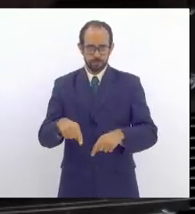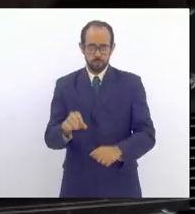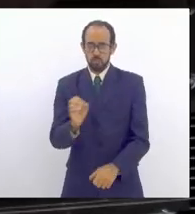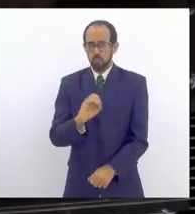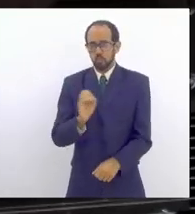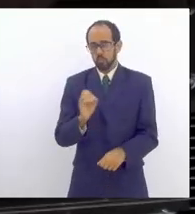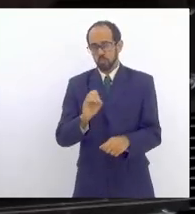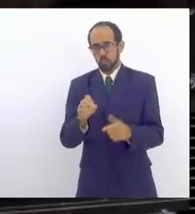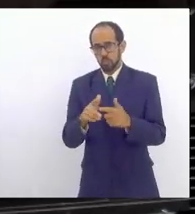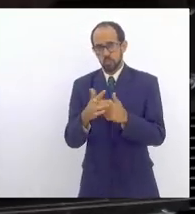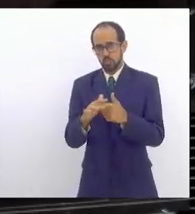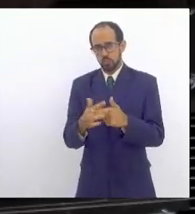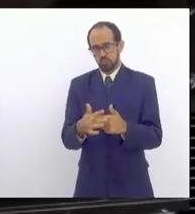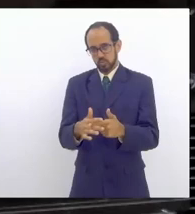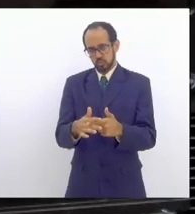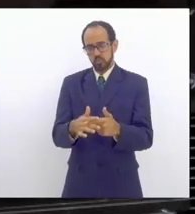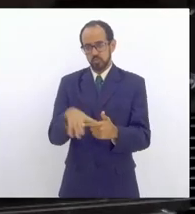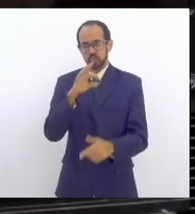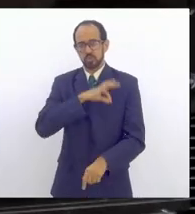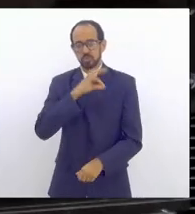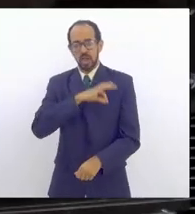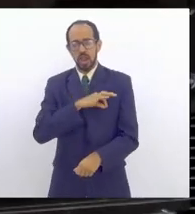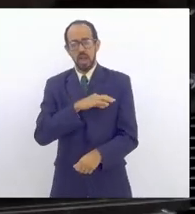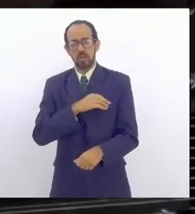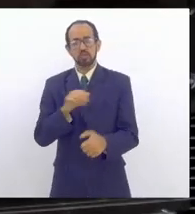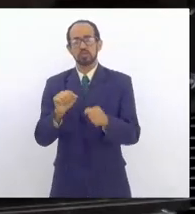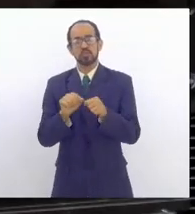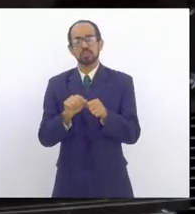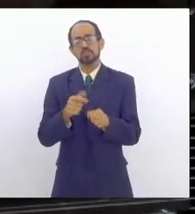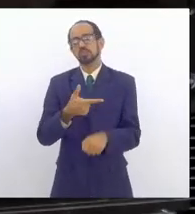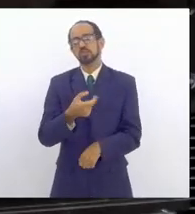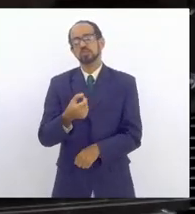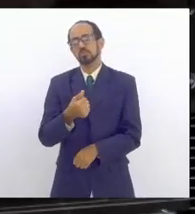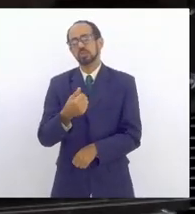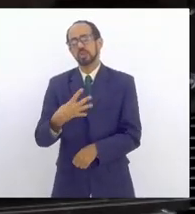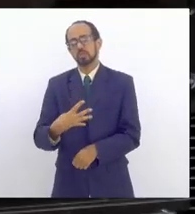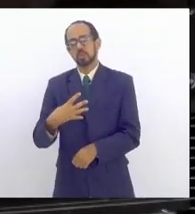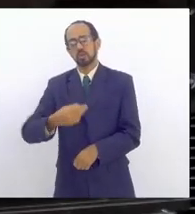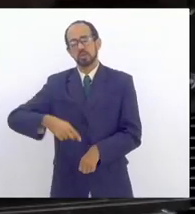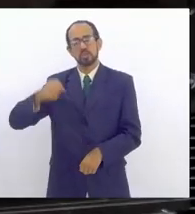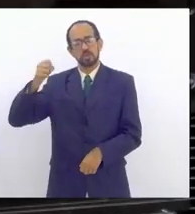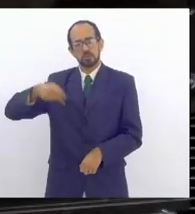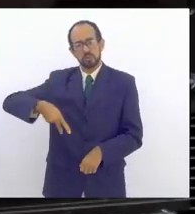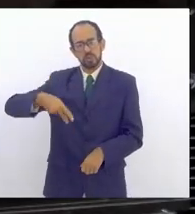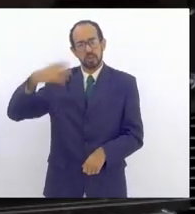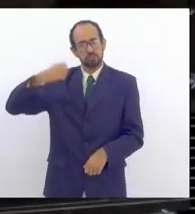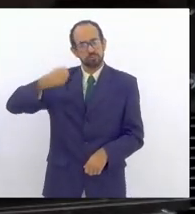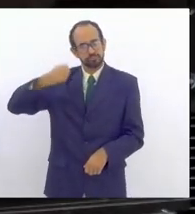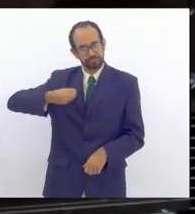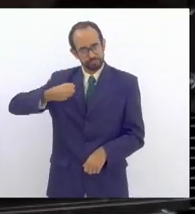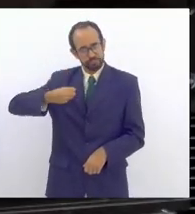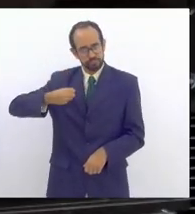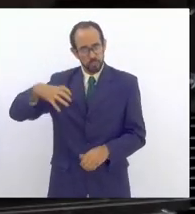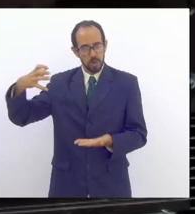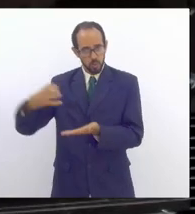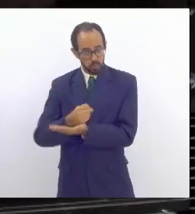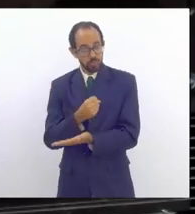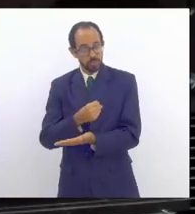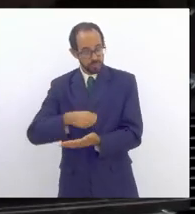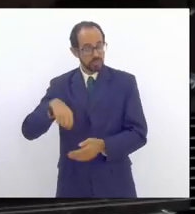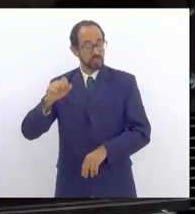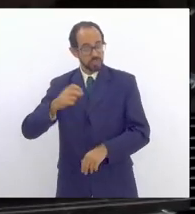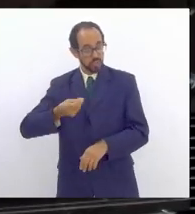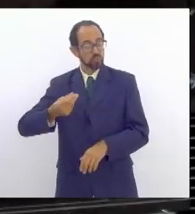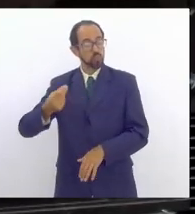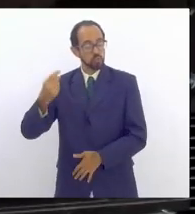era concedido desde 2014 aos ativos, inativos e pensionistas. Em uma conquista histórica, segue à